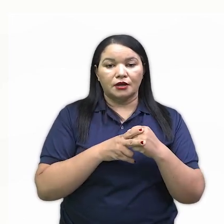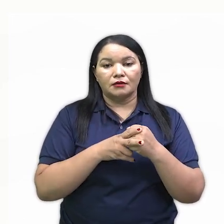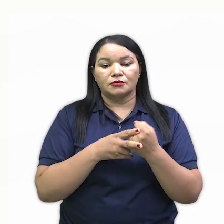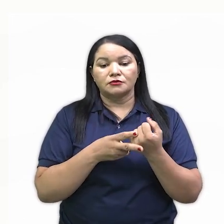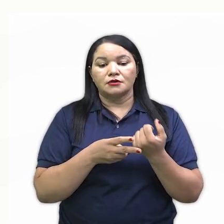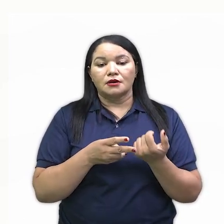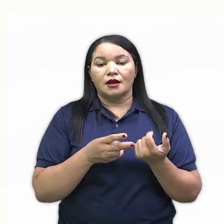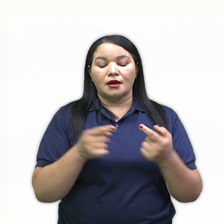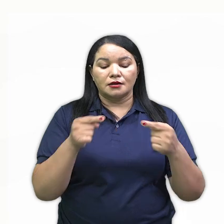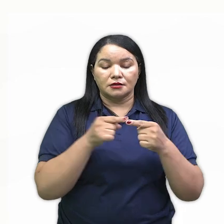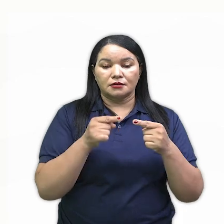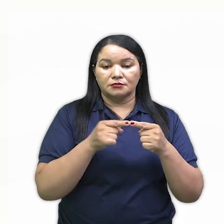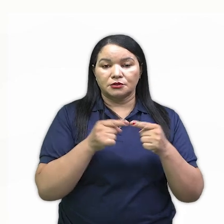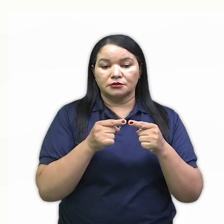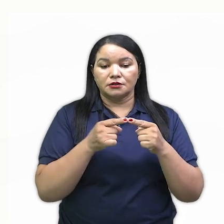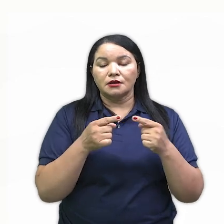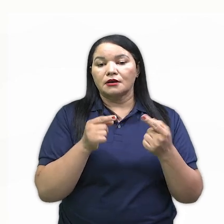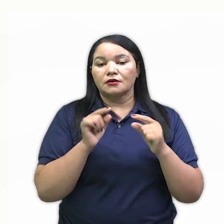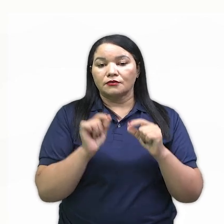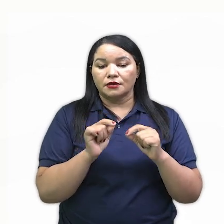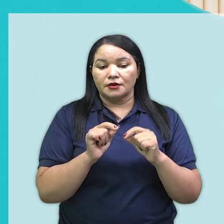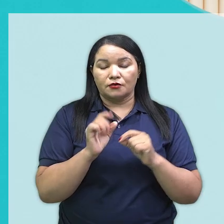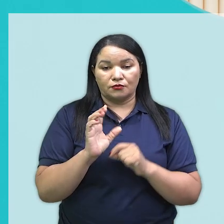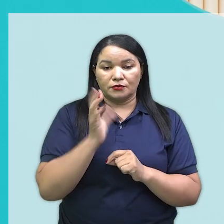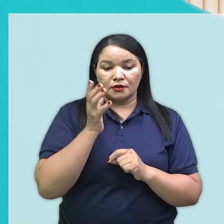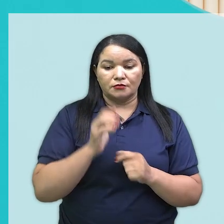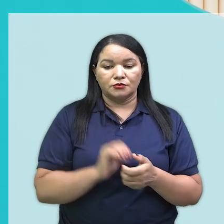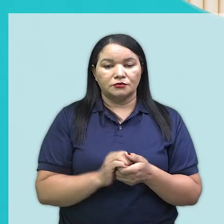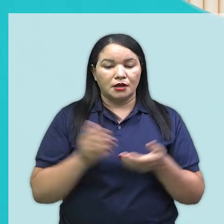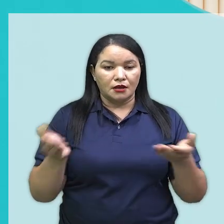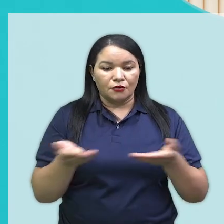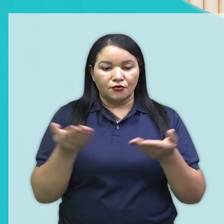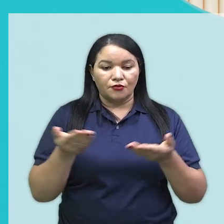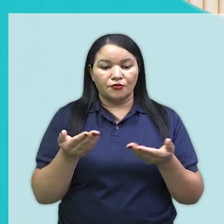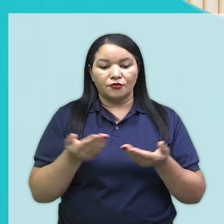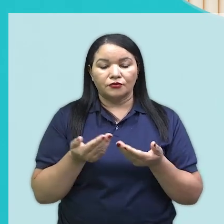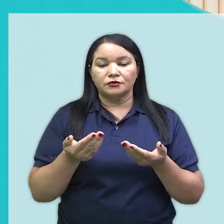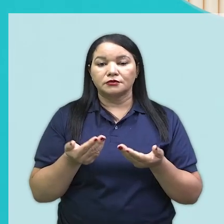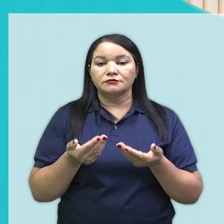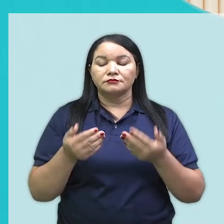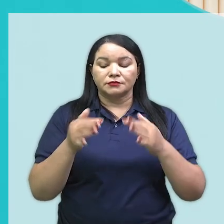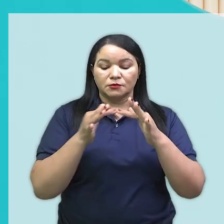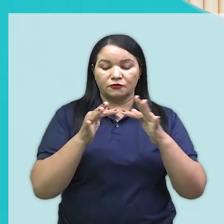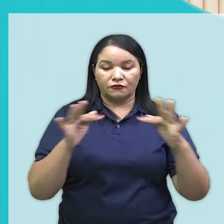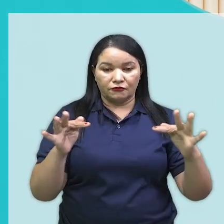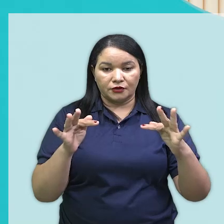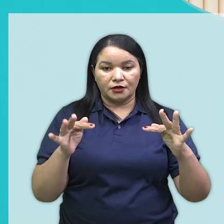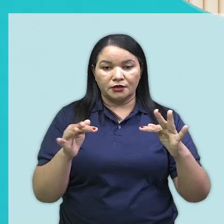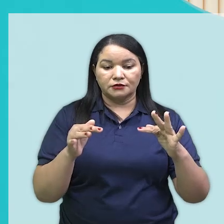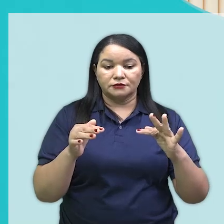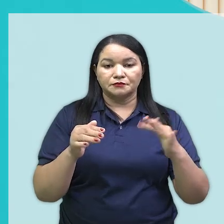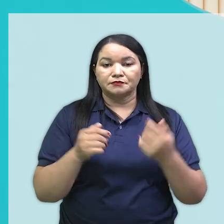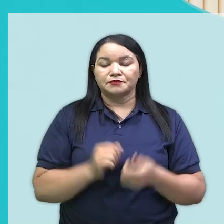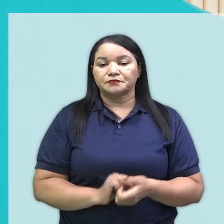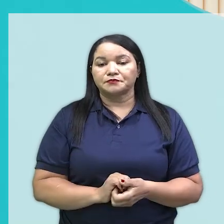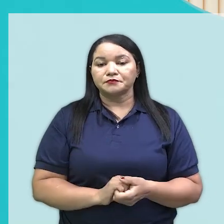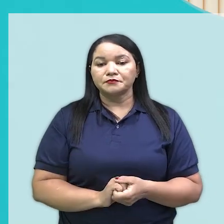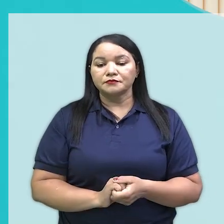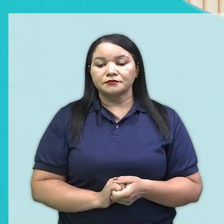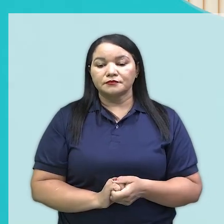tempo verbal. E agora nós vamos juntos aqui construir frases nesse tempo